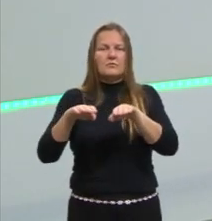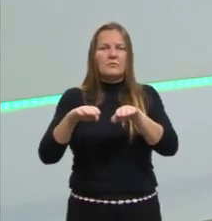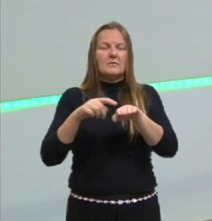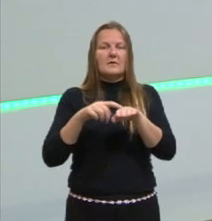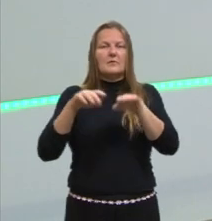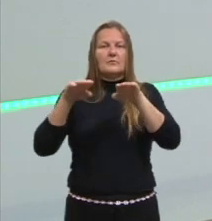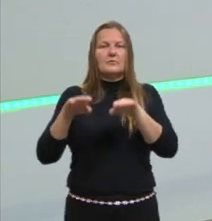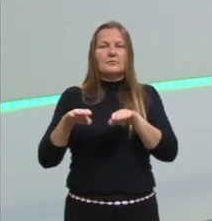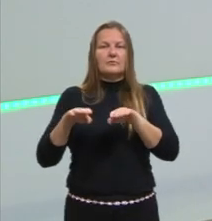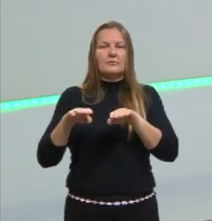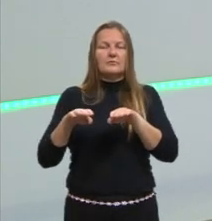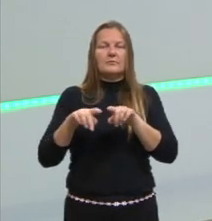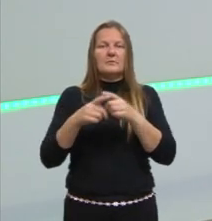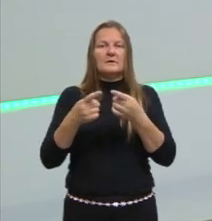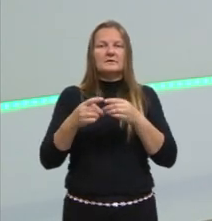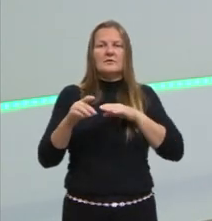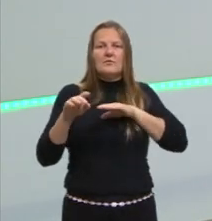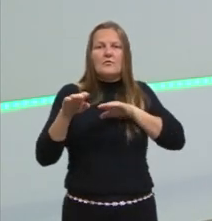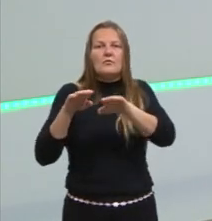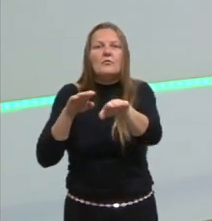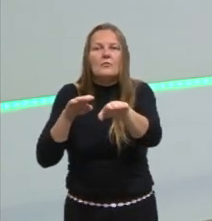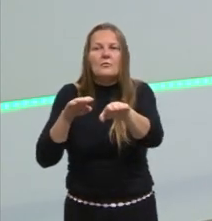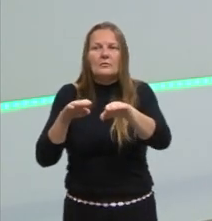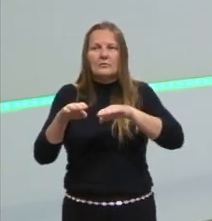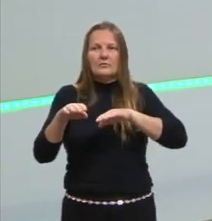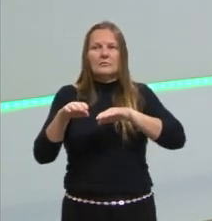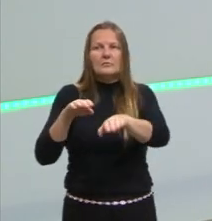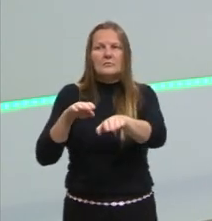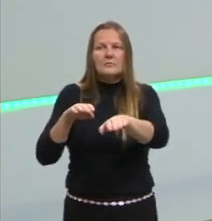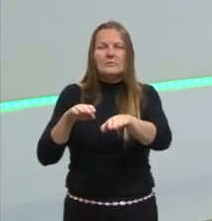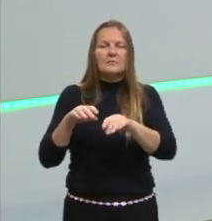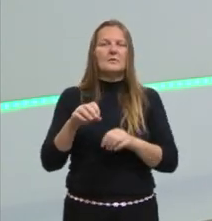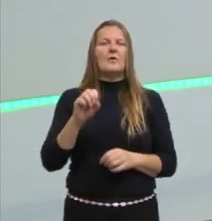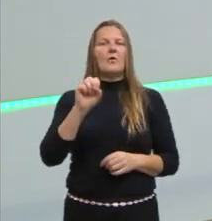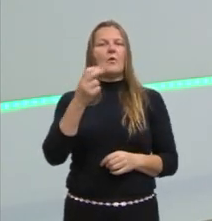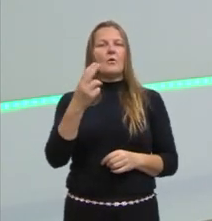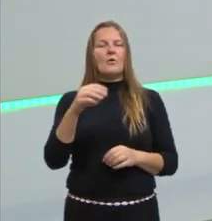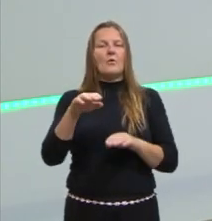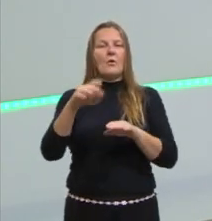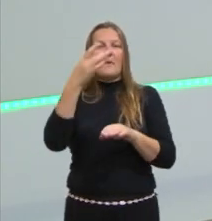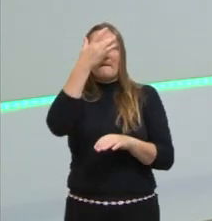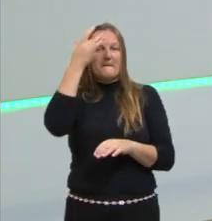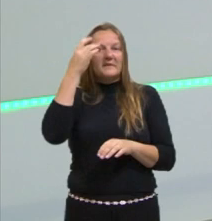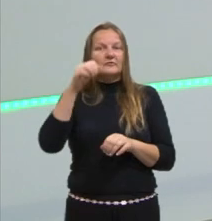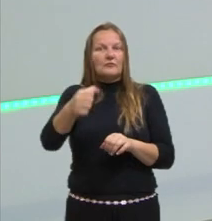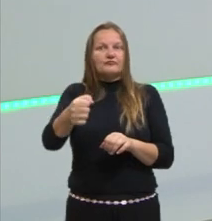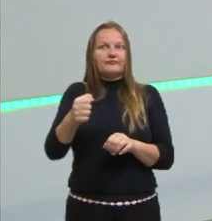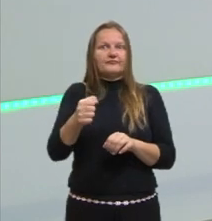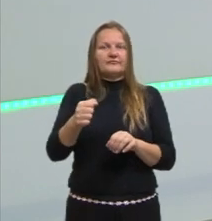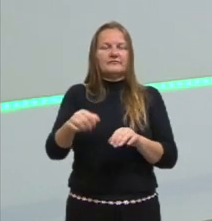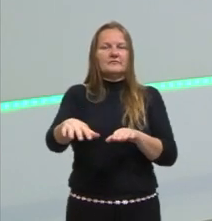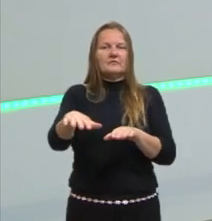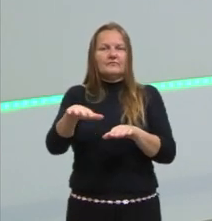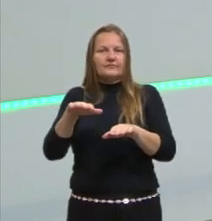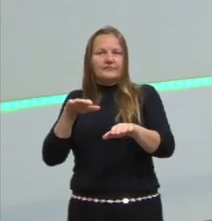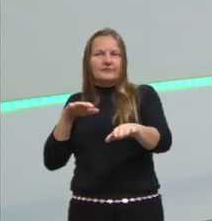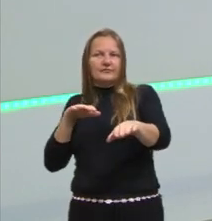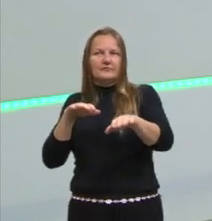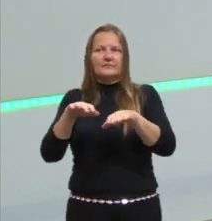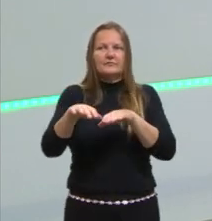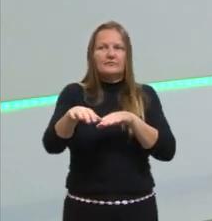mas Digamos que eu comece a andar mais rápido né ou essa pessoa freia enfim acabe havendo